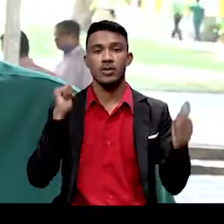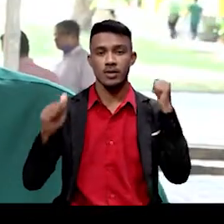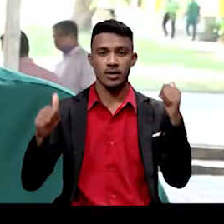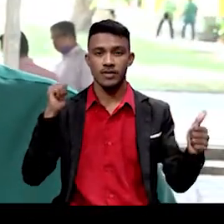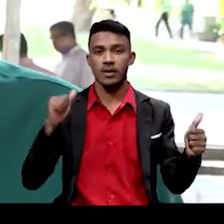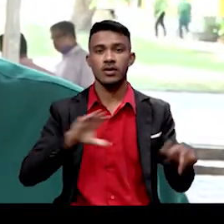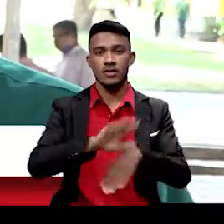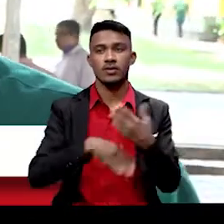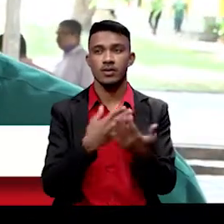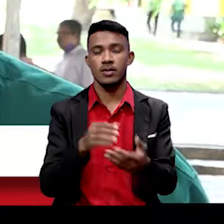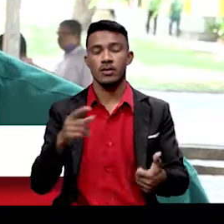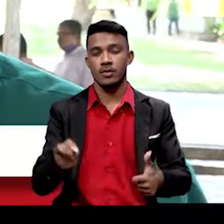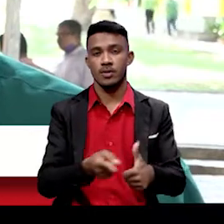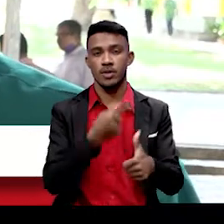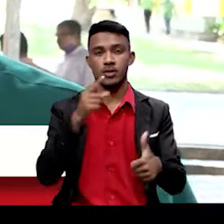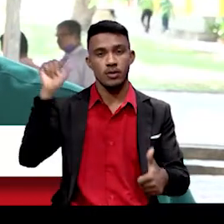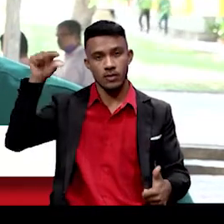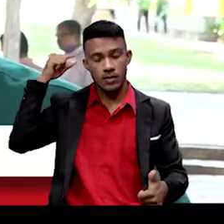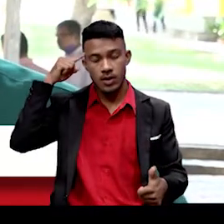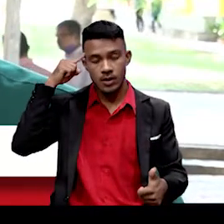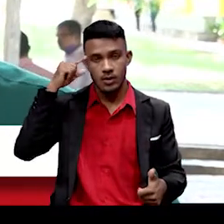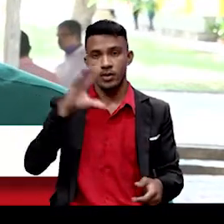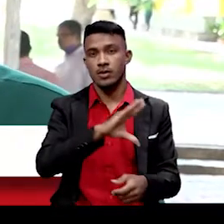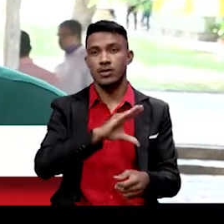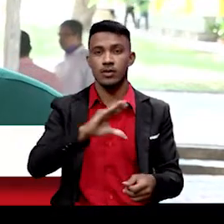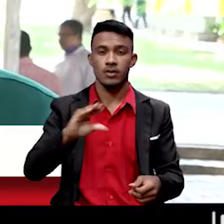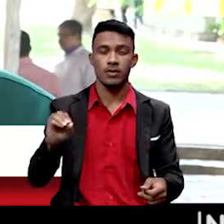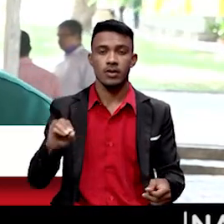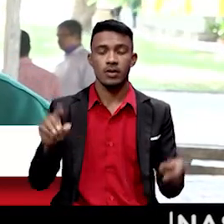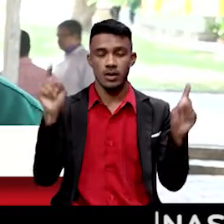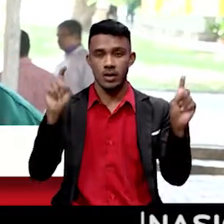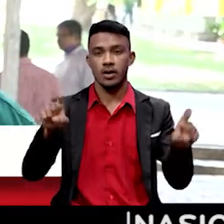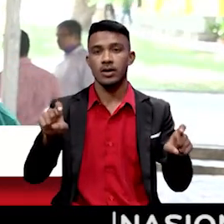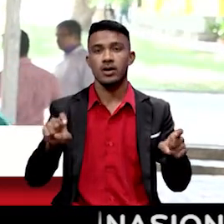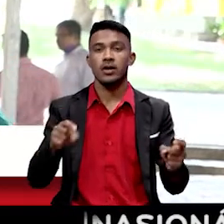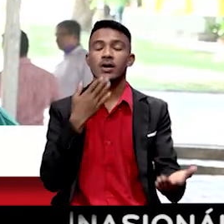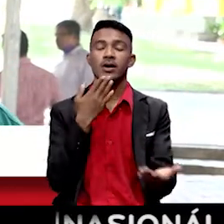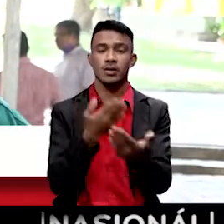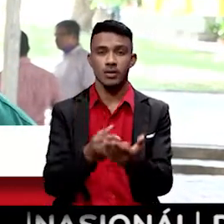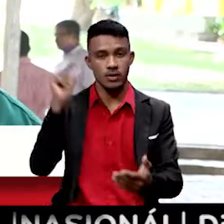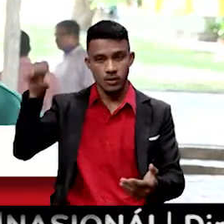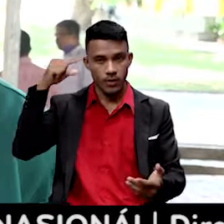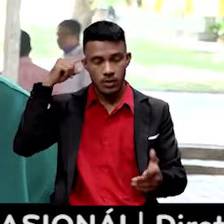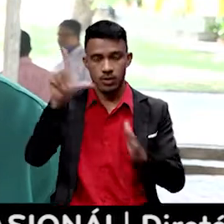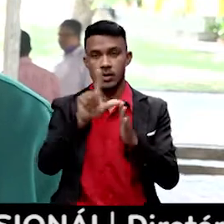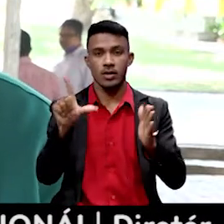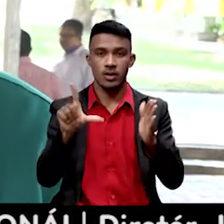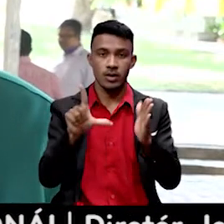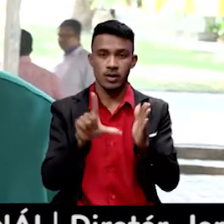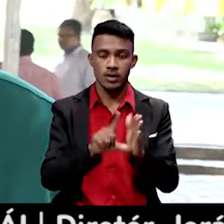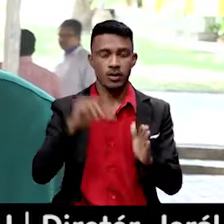primeiro ita ten ser garanti boa governação e não só tem ser qualidade de governação e governante Sira tem ser